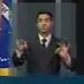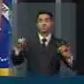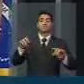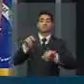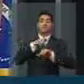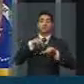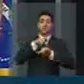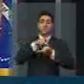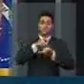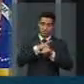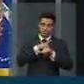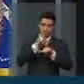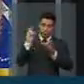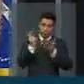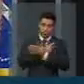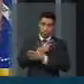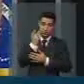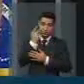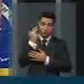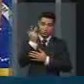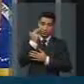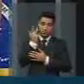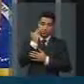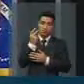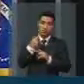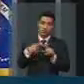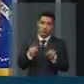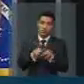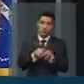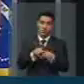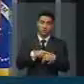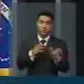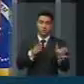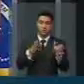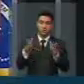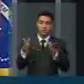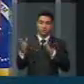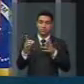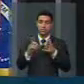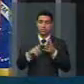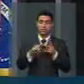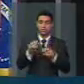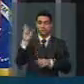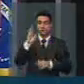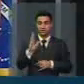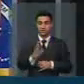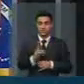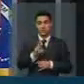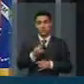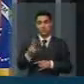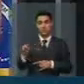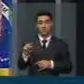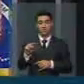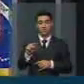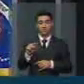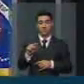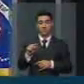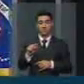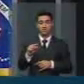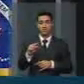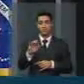vem acontecendo normalmente ao longo do período democrático brasileiro, a chamada Fala à